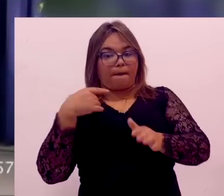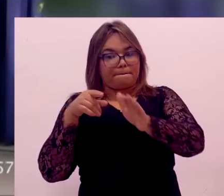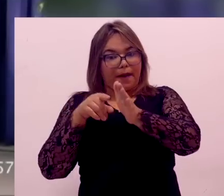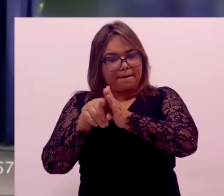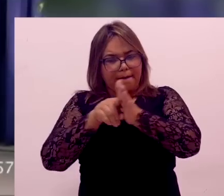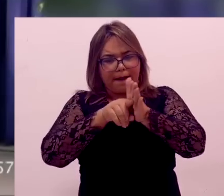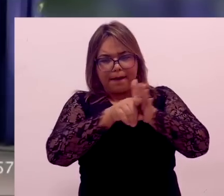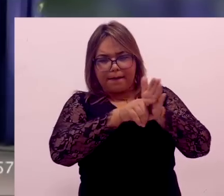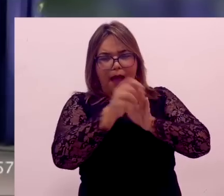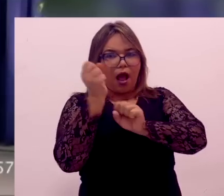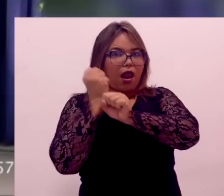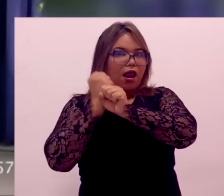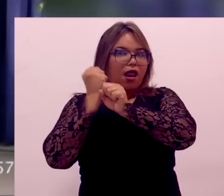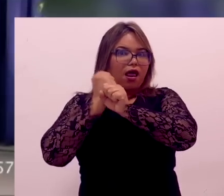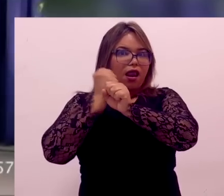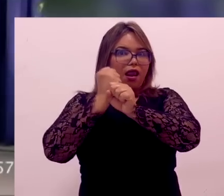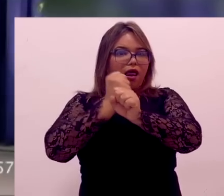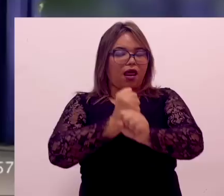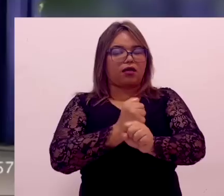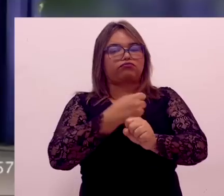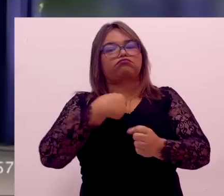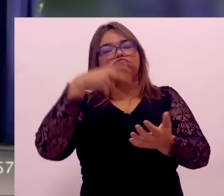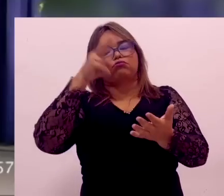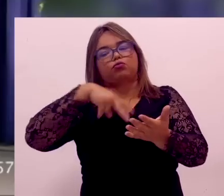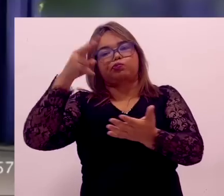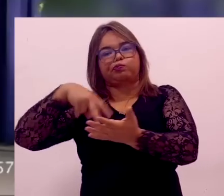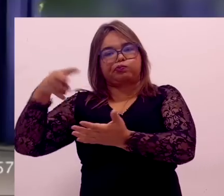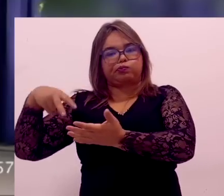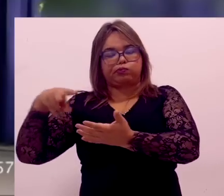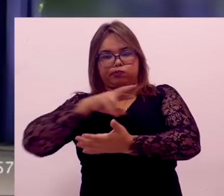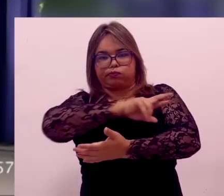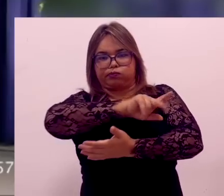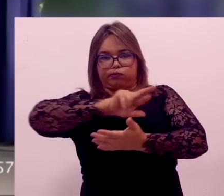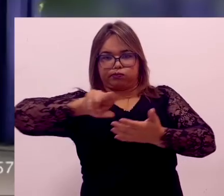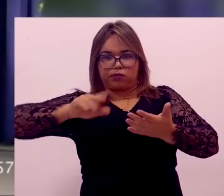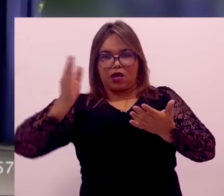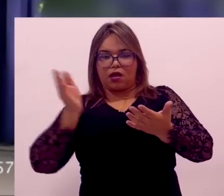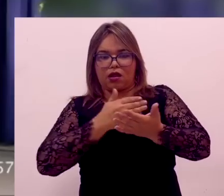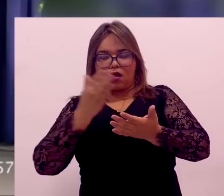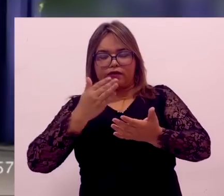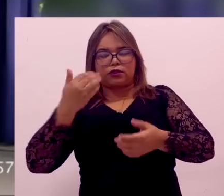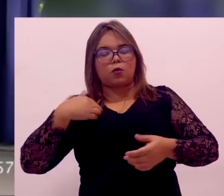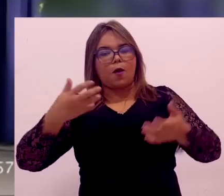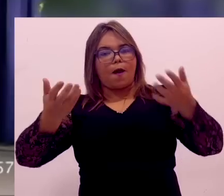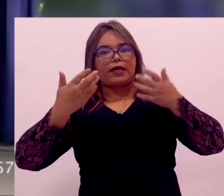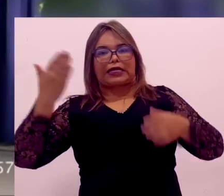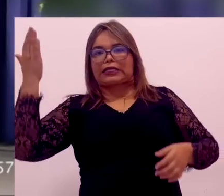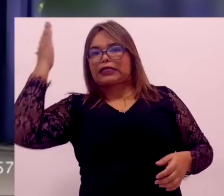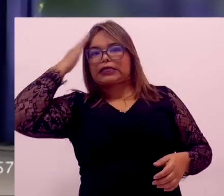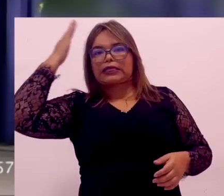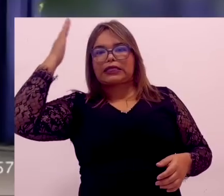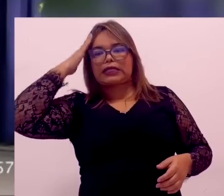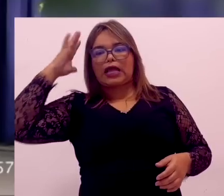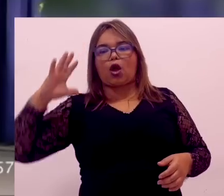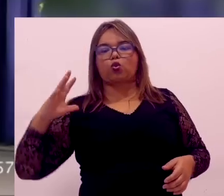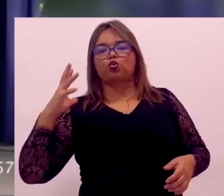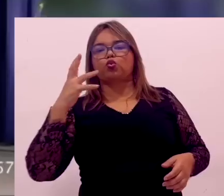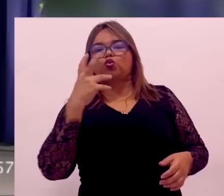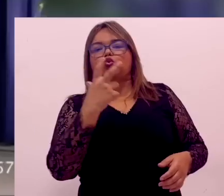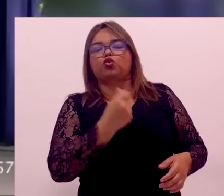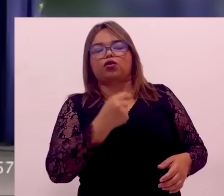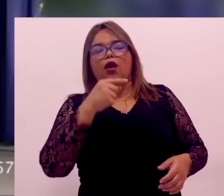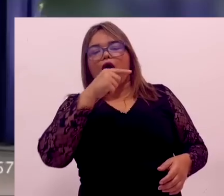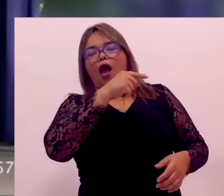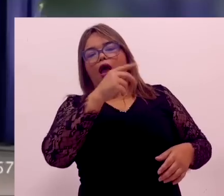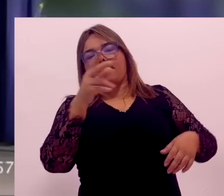E nas minhas pesquisas durante muitos anos, eu li esses livros para que eu entendesse tudo da boca